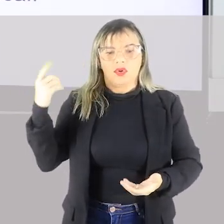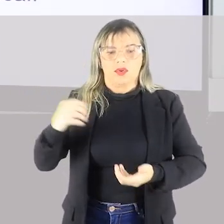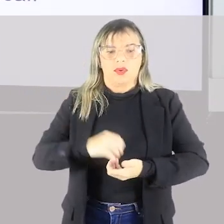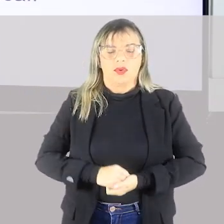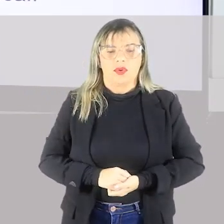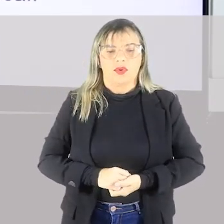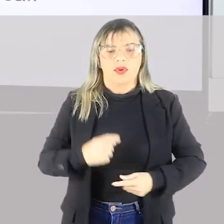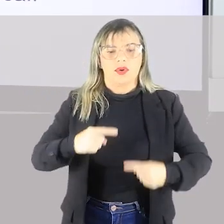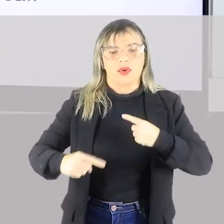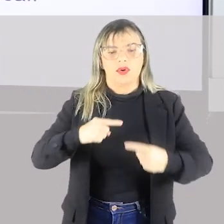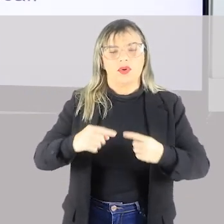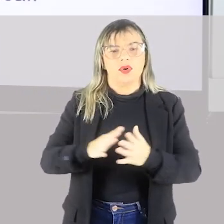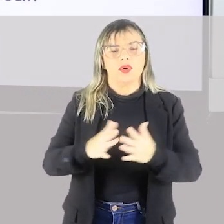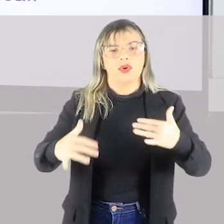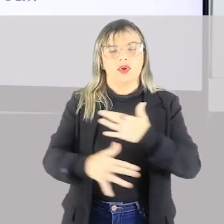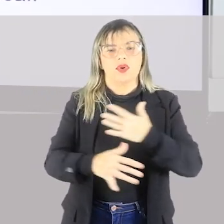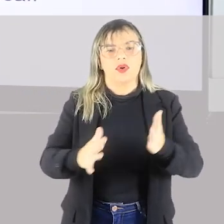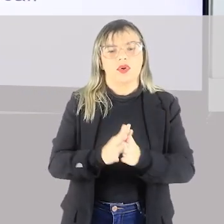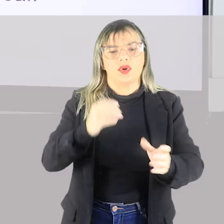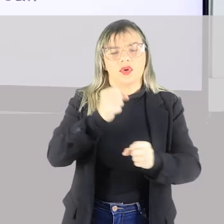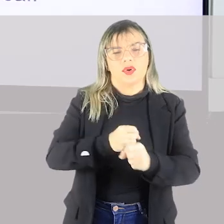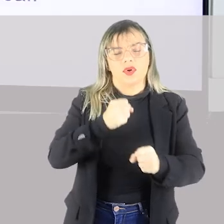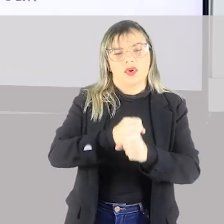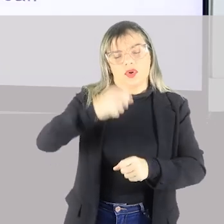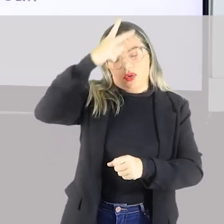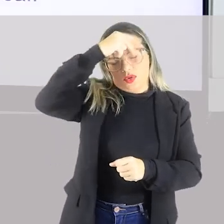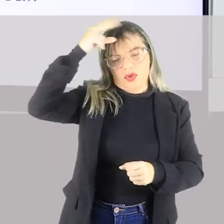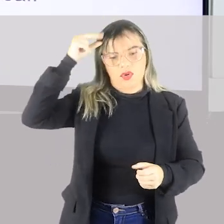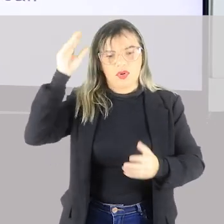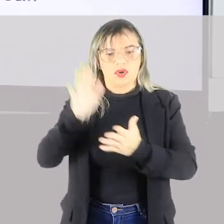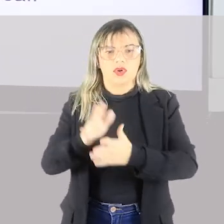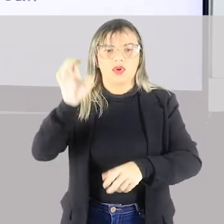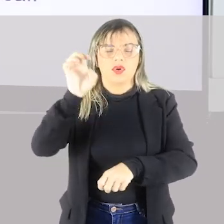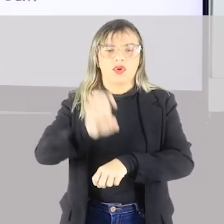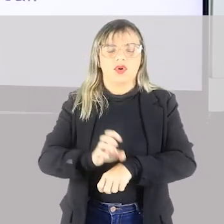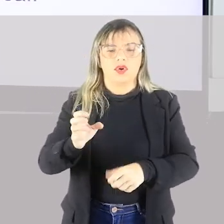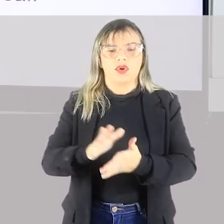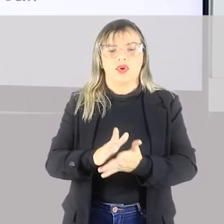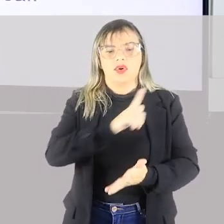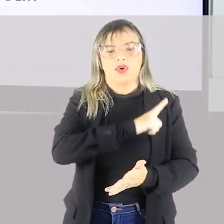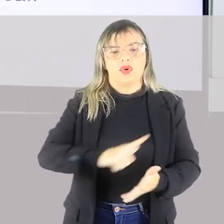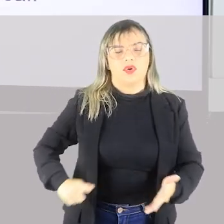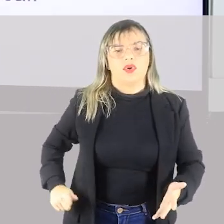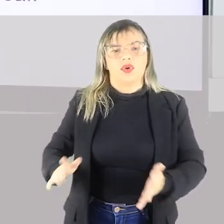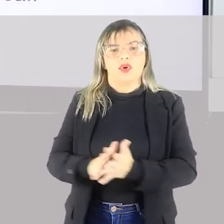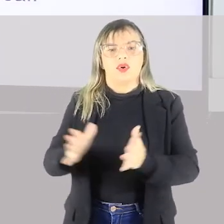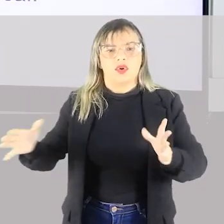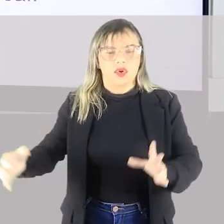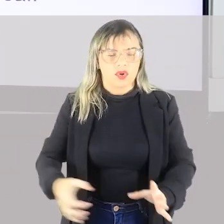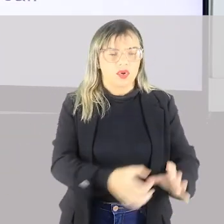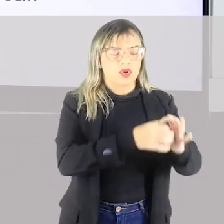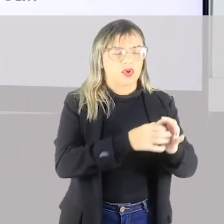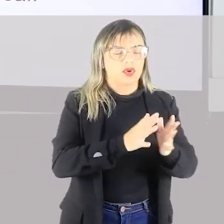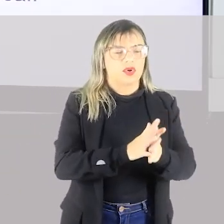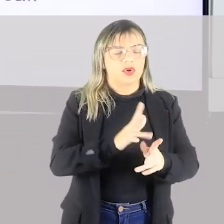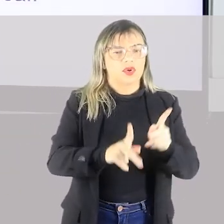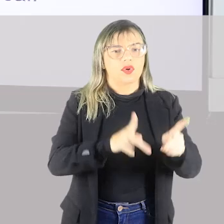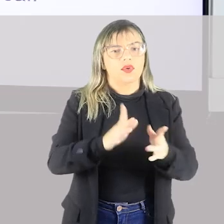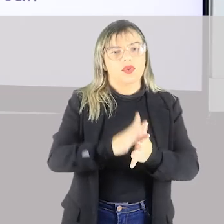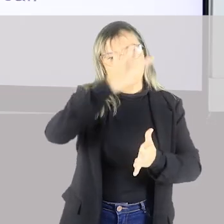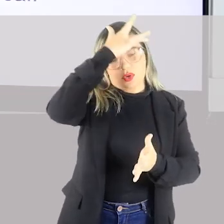urbanística. Então, tanto a prefeitura, o Estado, o governo, junto também com os moradores, com